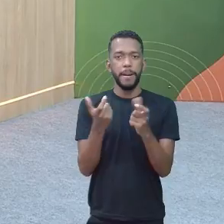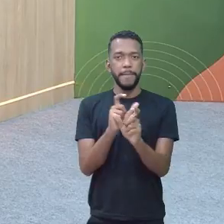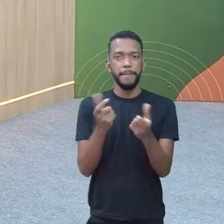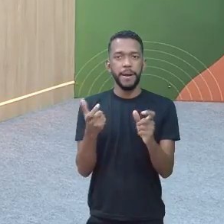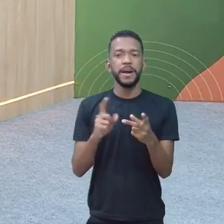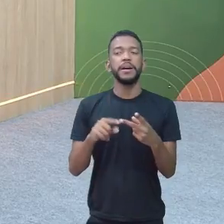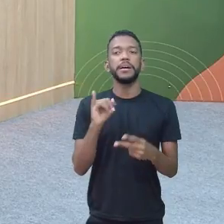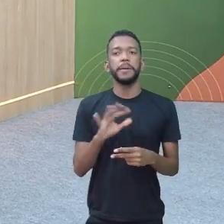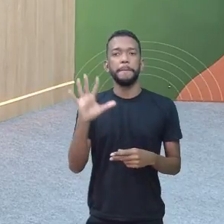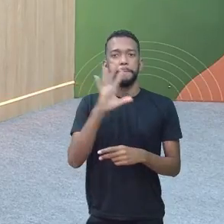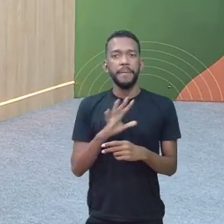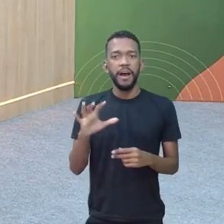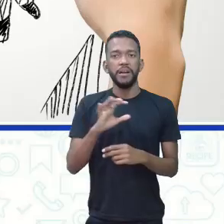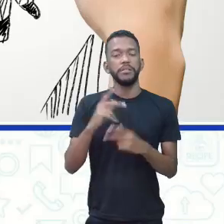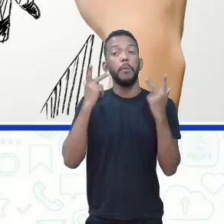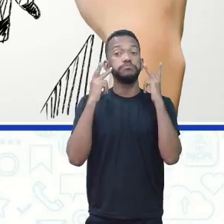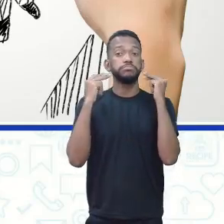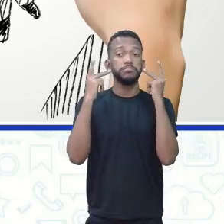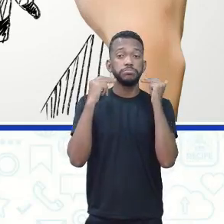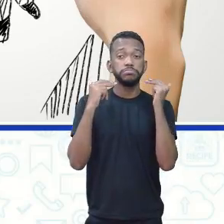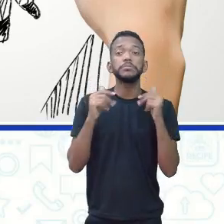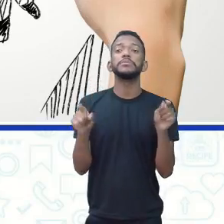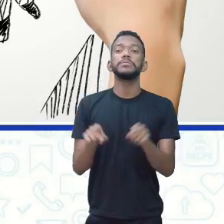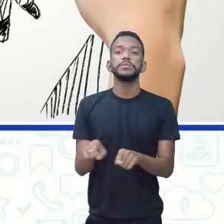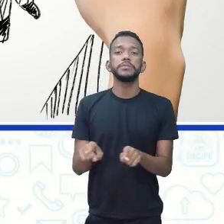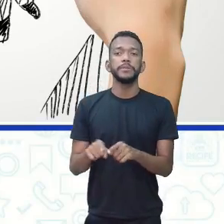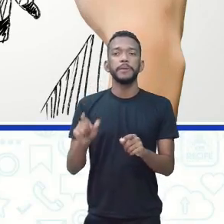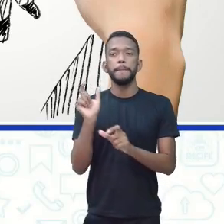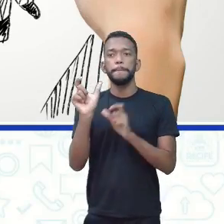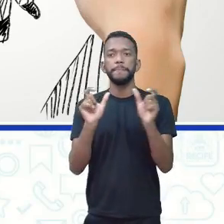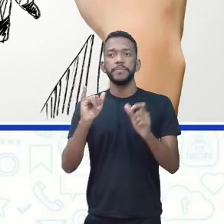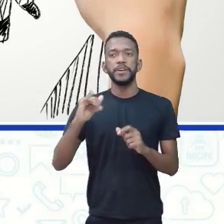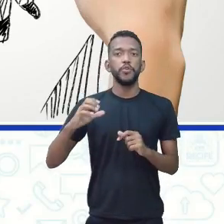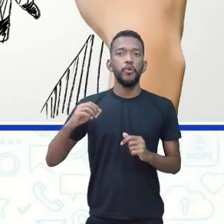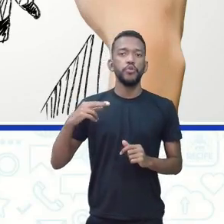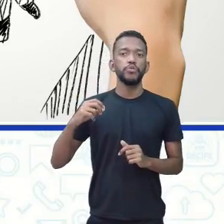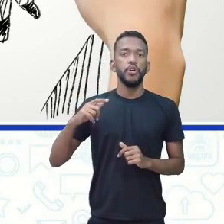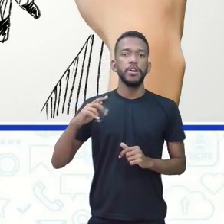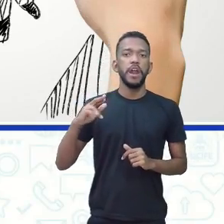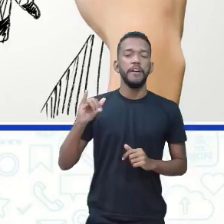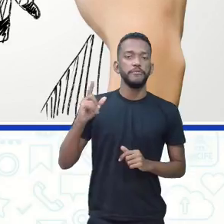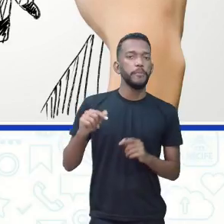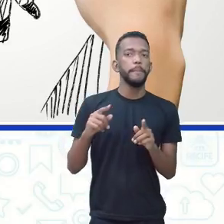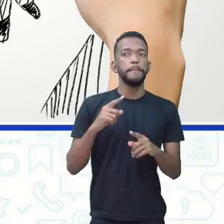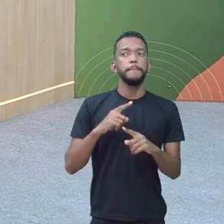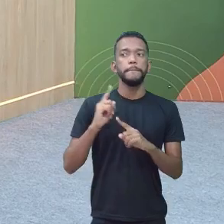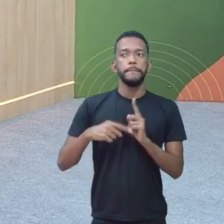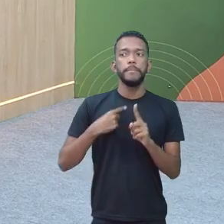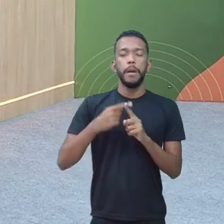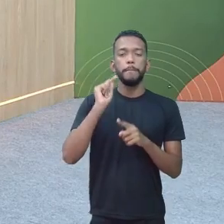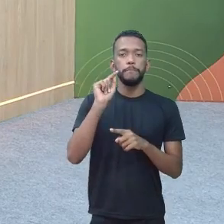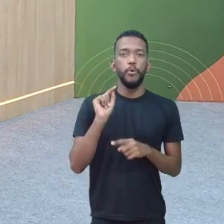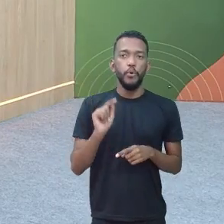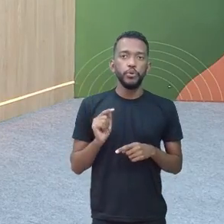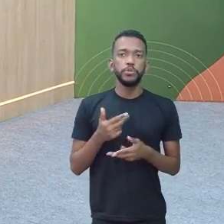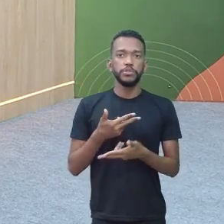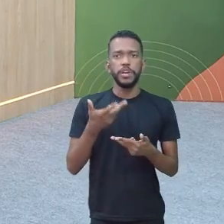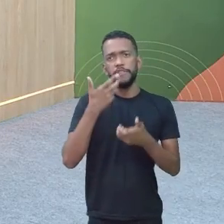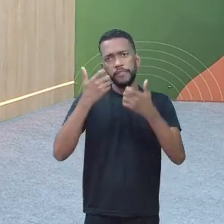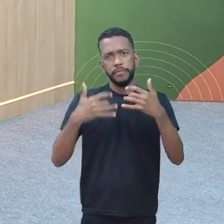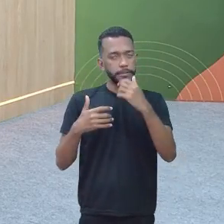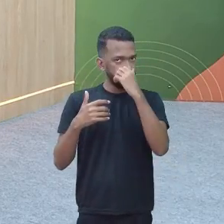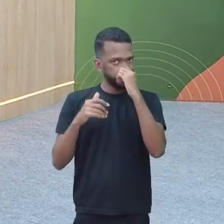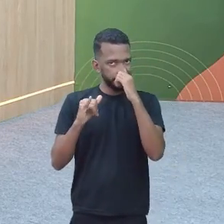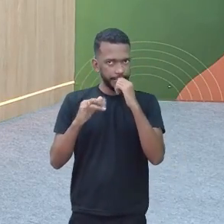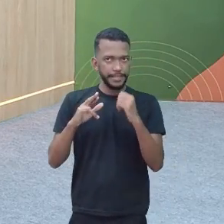imagens, os clichês, os recursos iconográficos e a pontuação. Eu já meio que falei da ironia e do uso